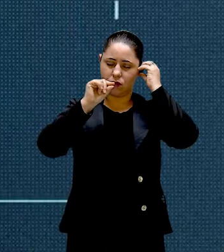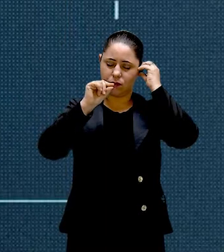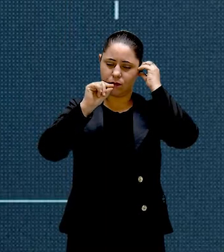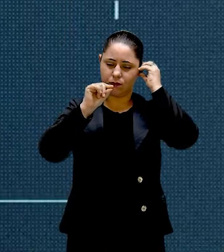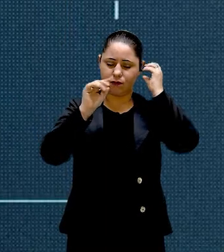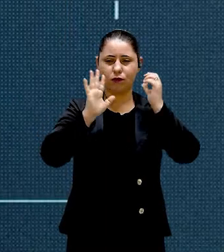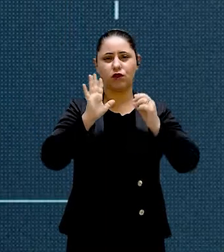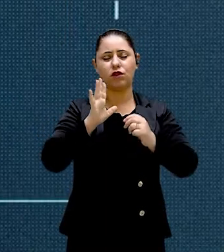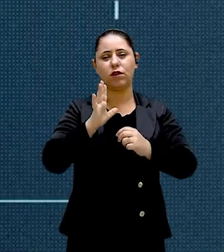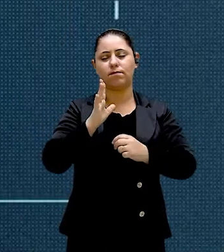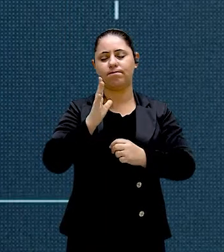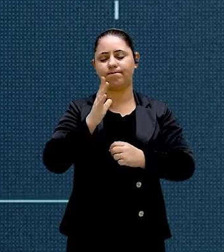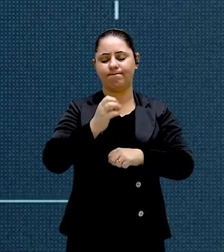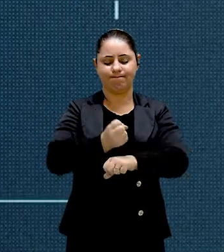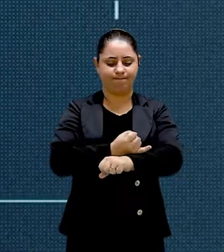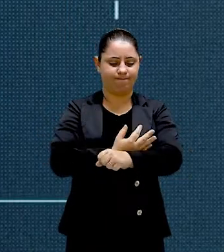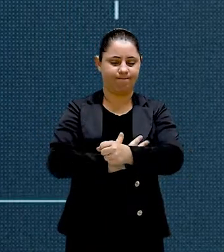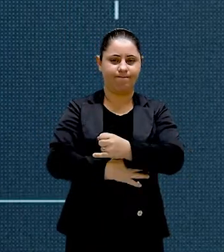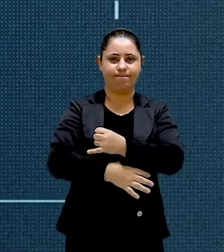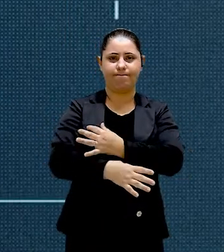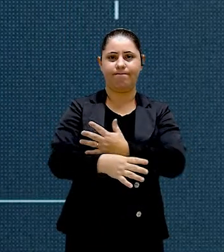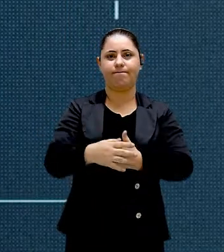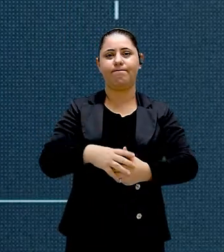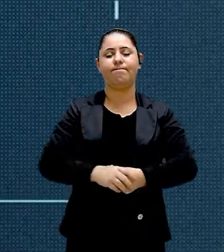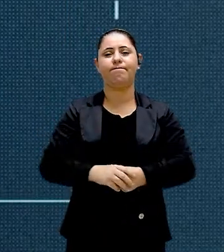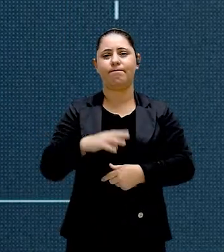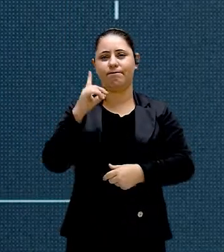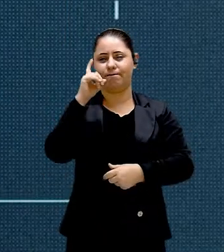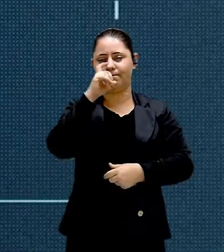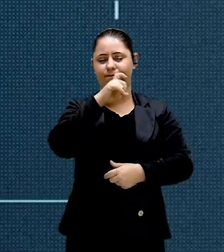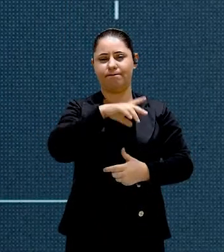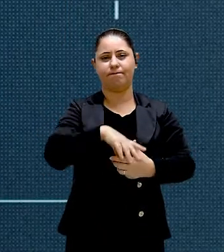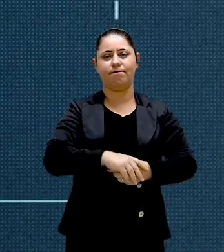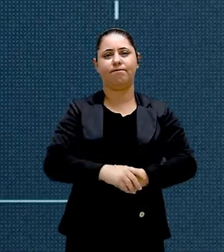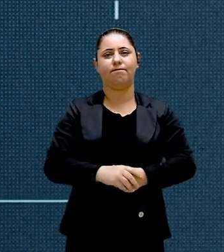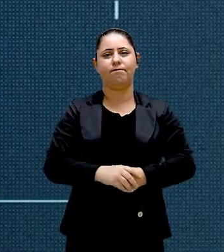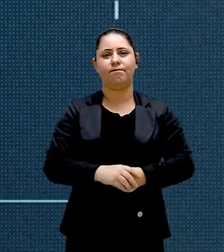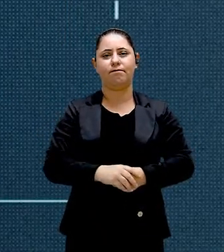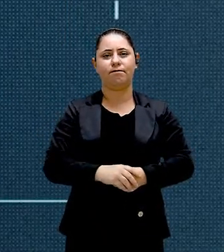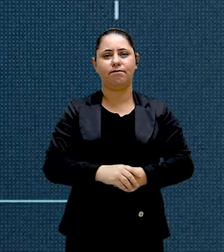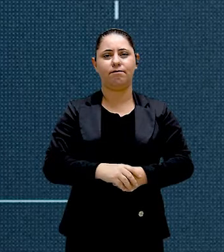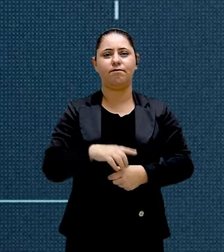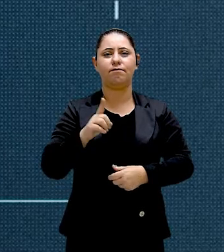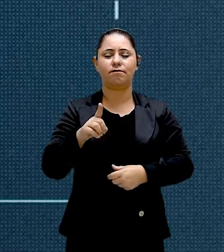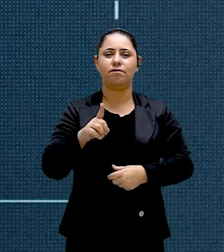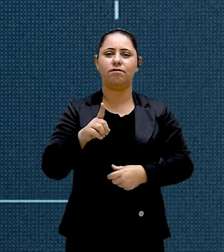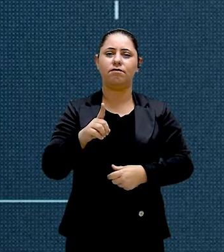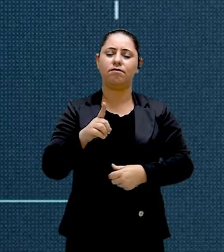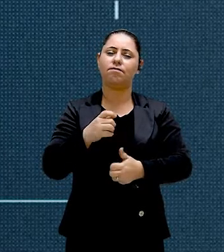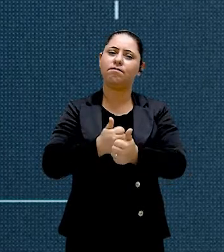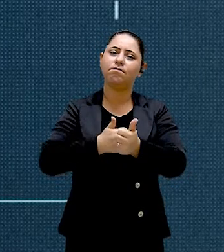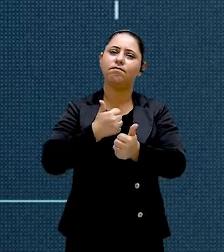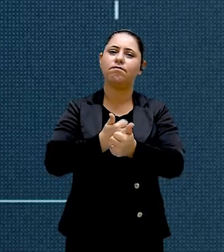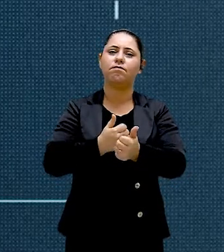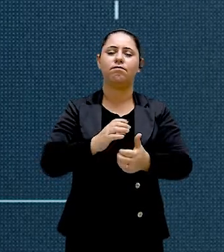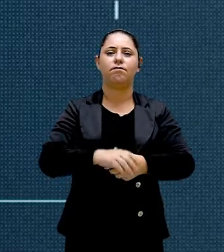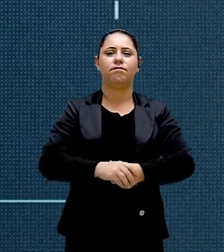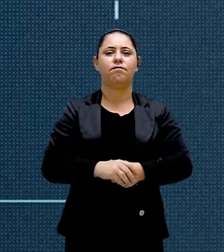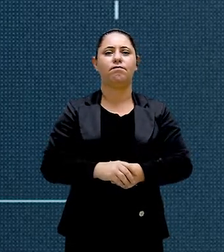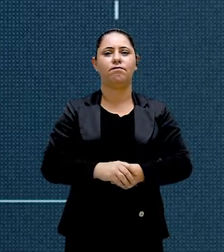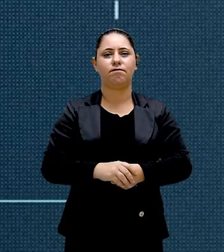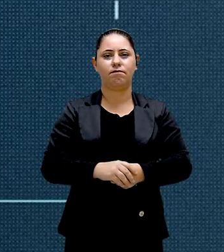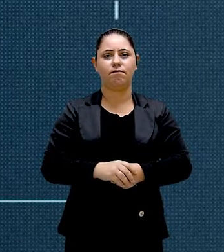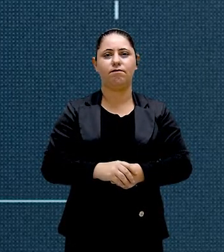Eu gosto muito de você e você gosta muito de mim, não é isso?